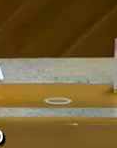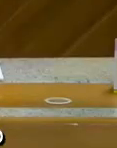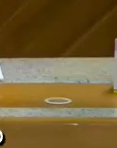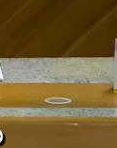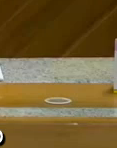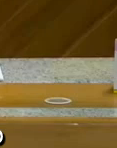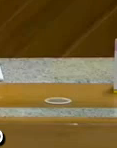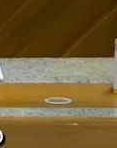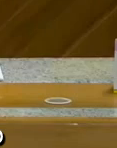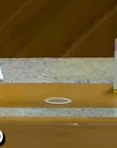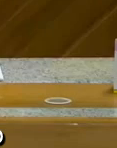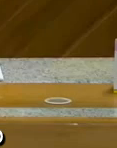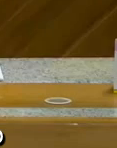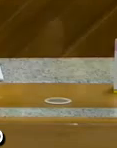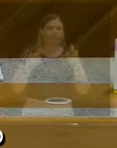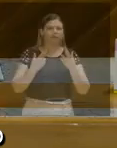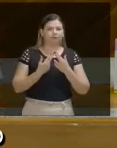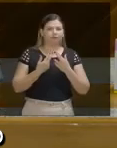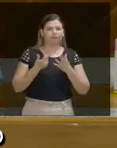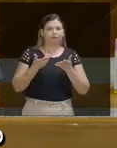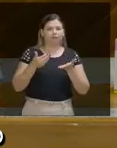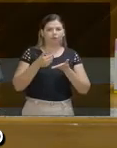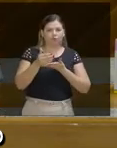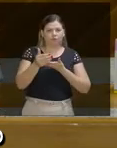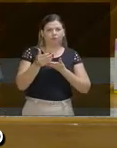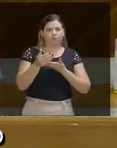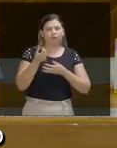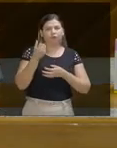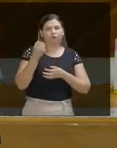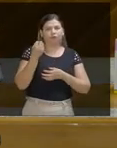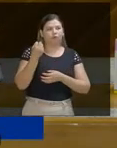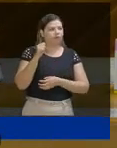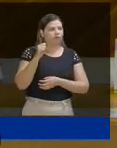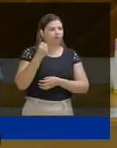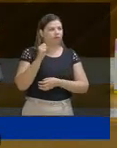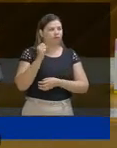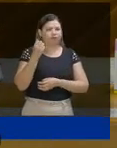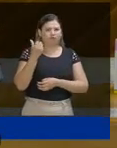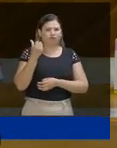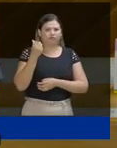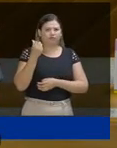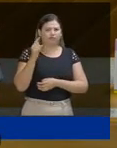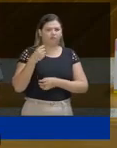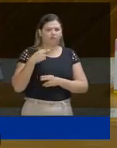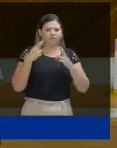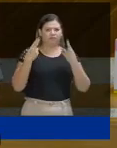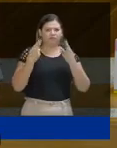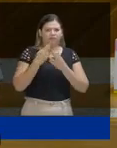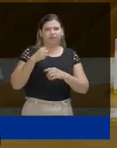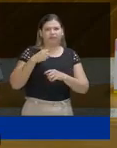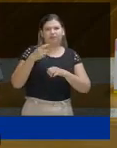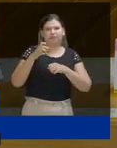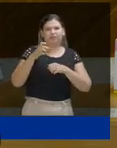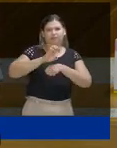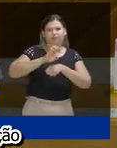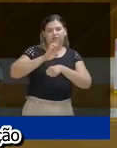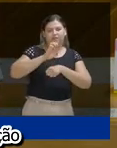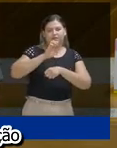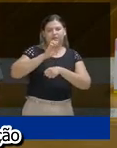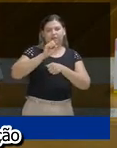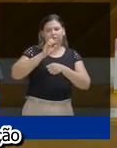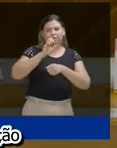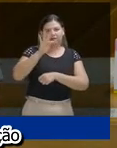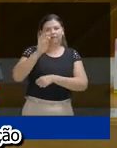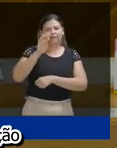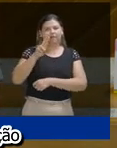Havendo quórum, declaro aberta a 88ª sessão judiciária Na tela, no cantilho ordinária superior, logo do TRE-AP e no cantilho inferior,